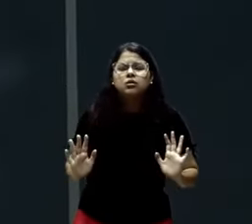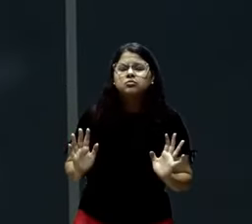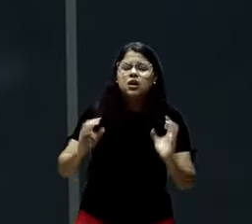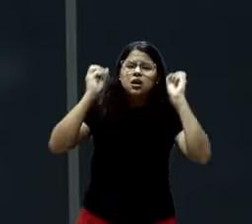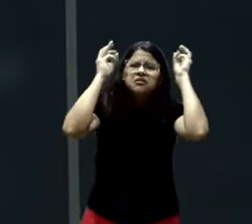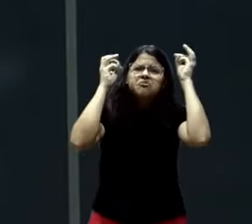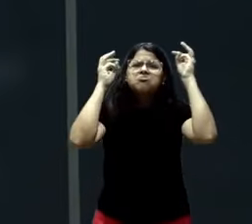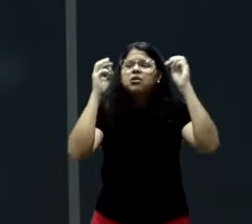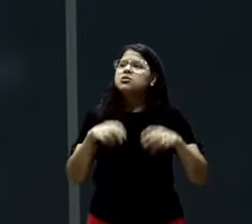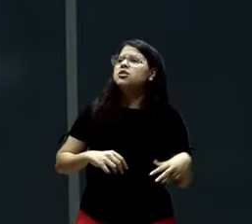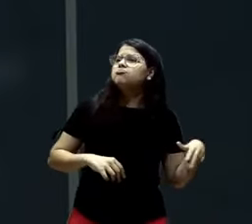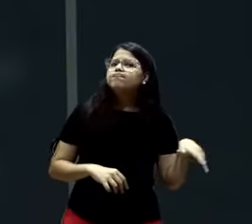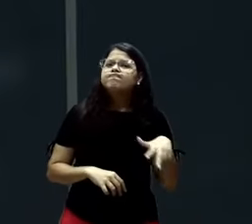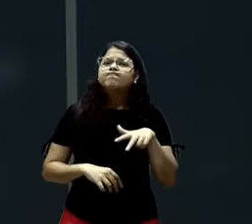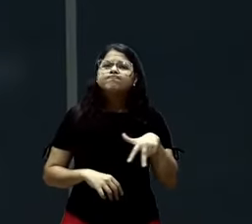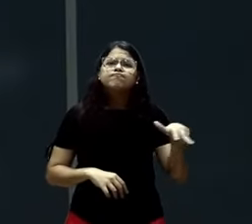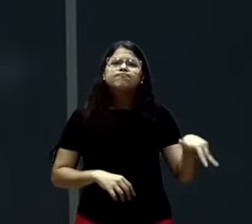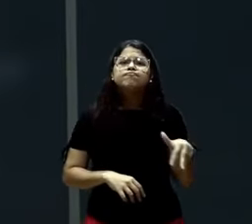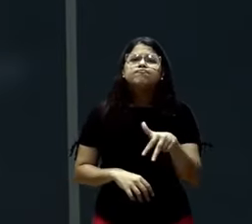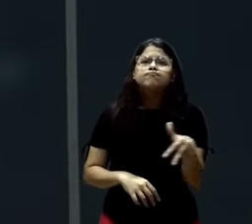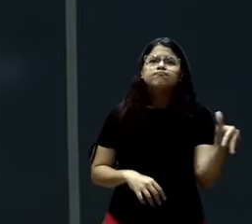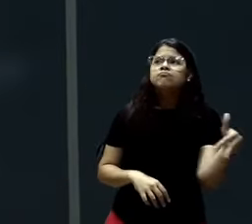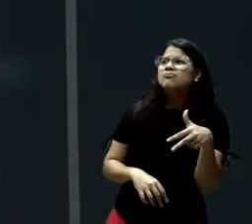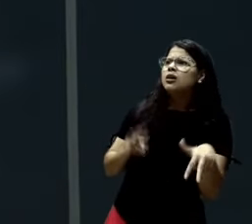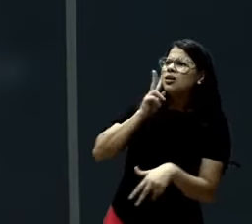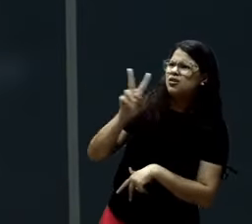fogo. Só que ele nota algo diferente.